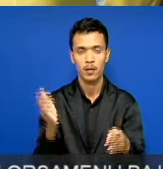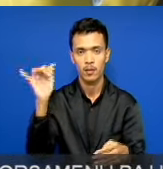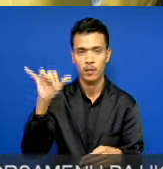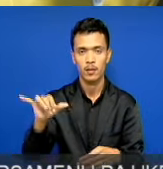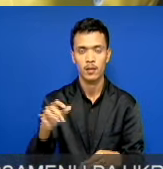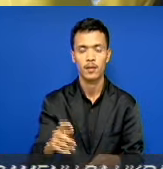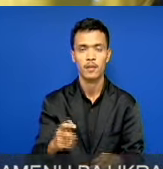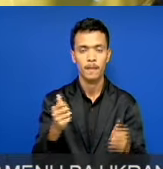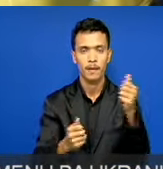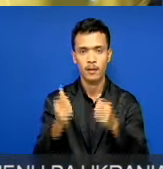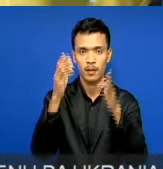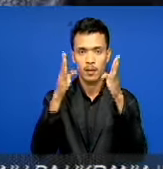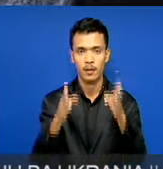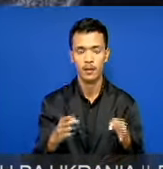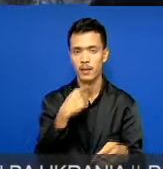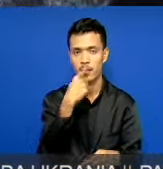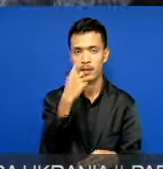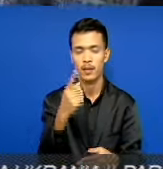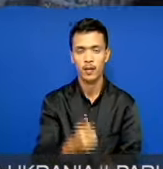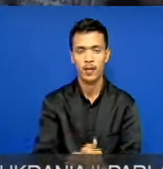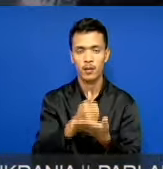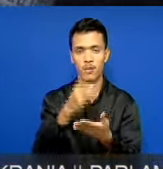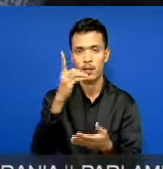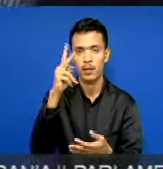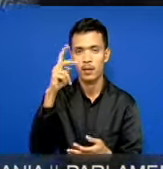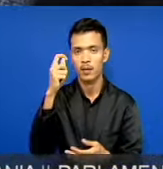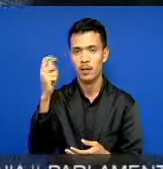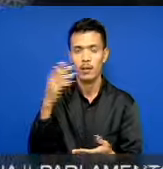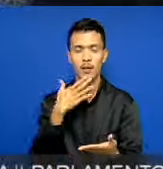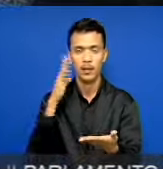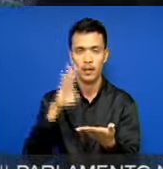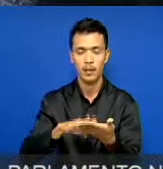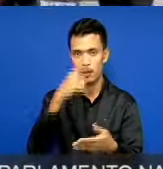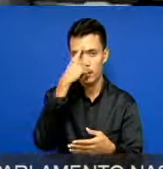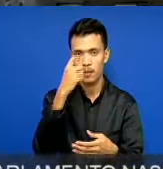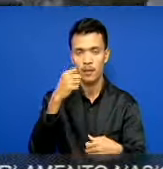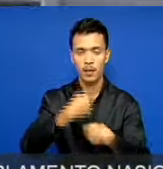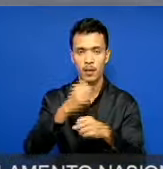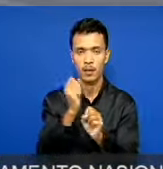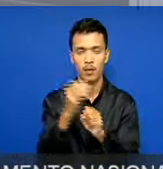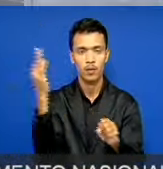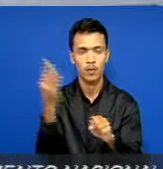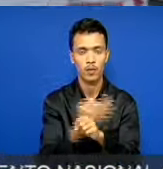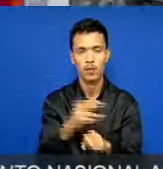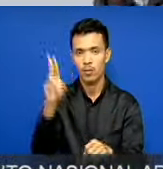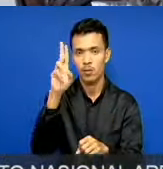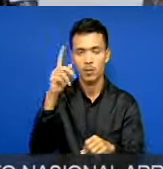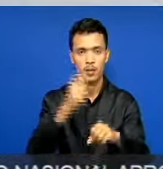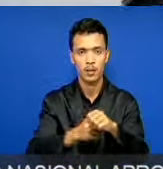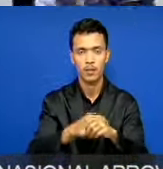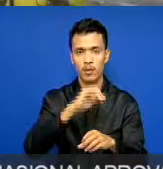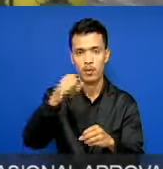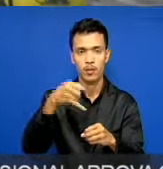Taksista Mariano da Costa declara atendimento ihan DNTT la dia tambah trata dokumento mau san tempo inkluh hal inspeksi